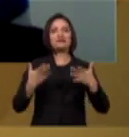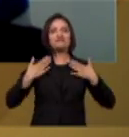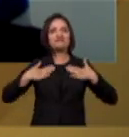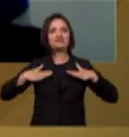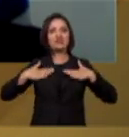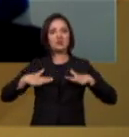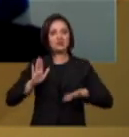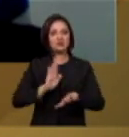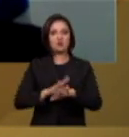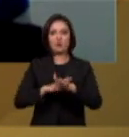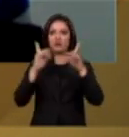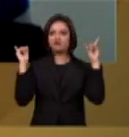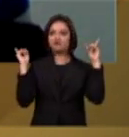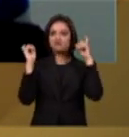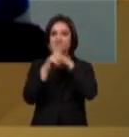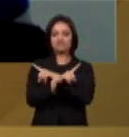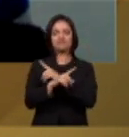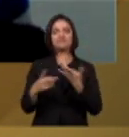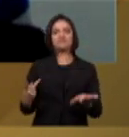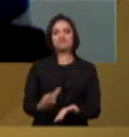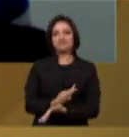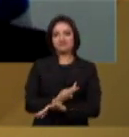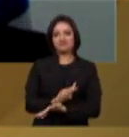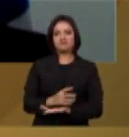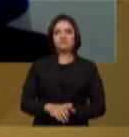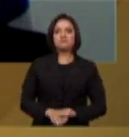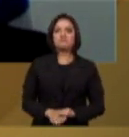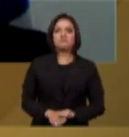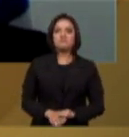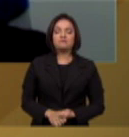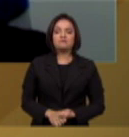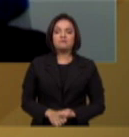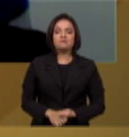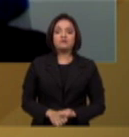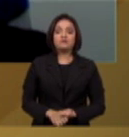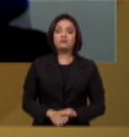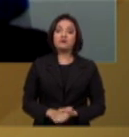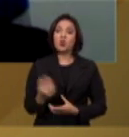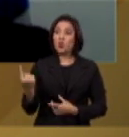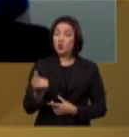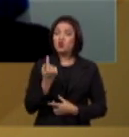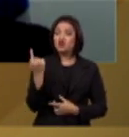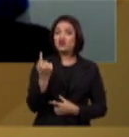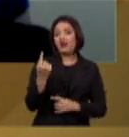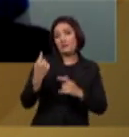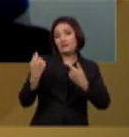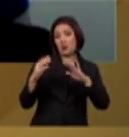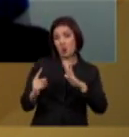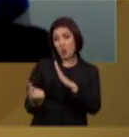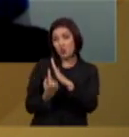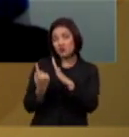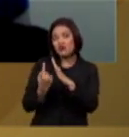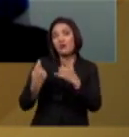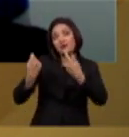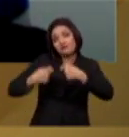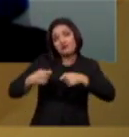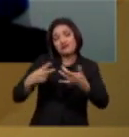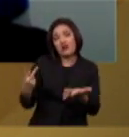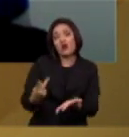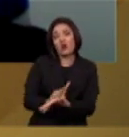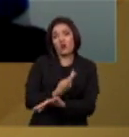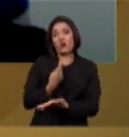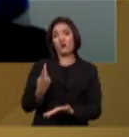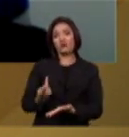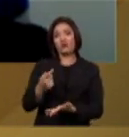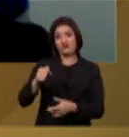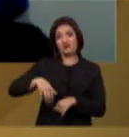das adversidades que nos desafiam cotidianamente. O necessário isolamento social a que a